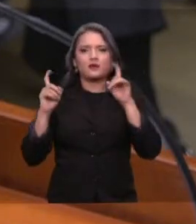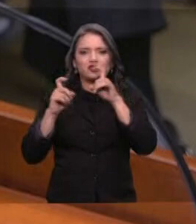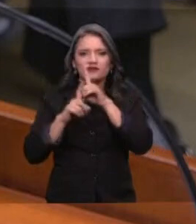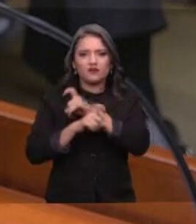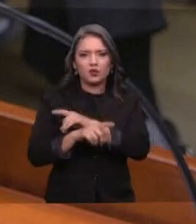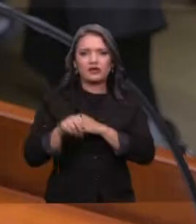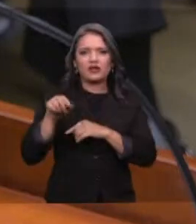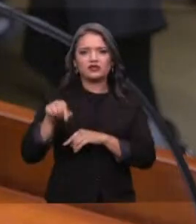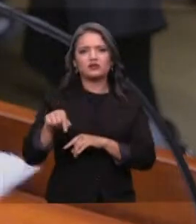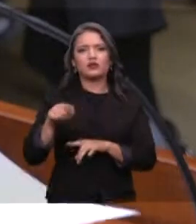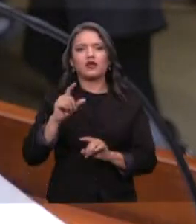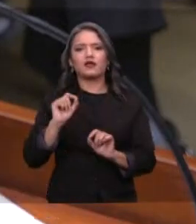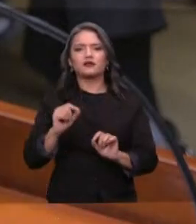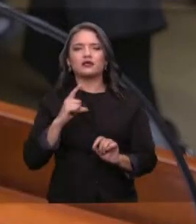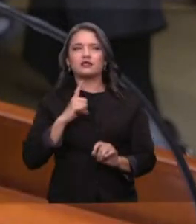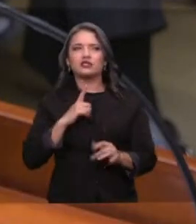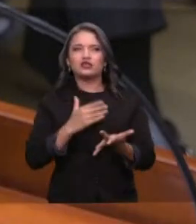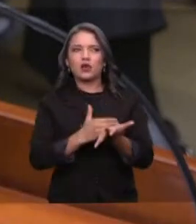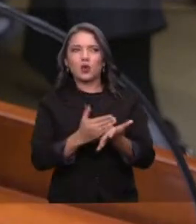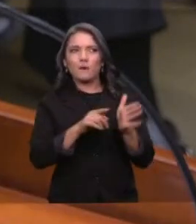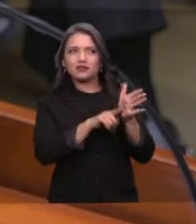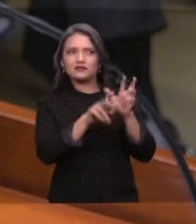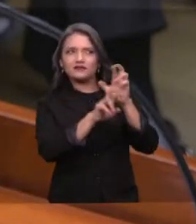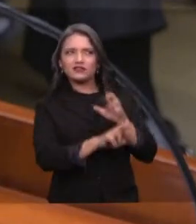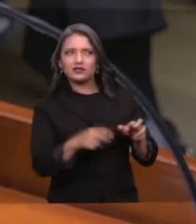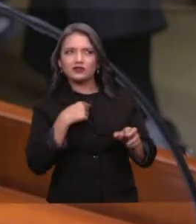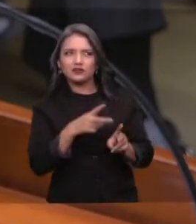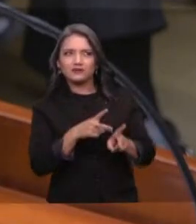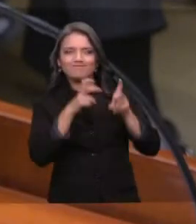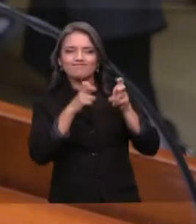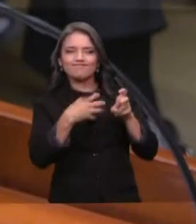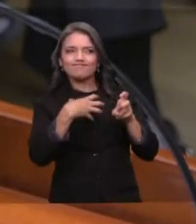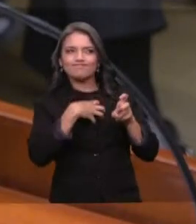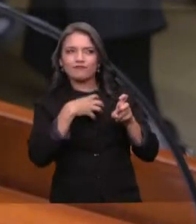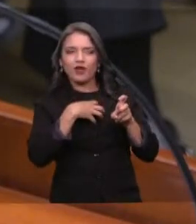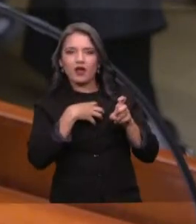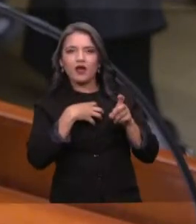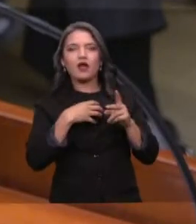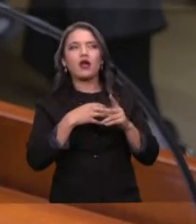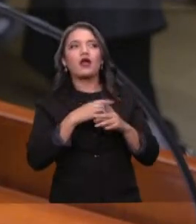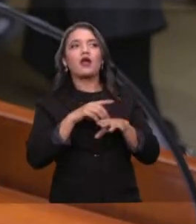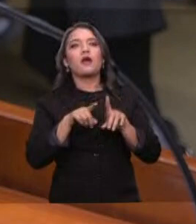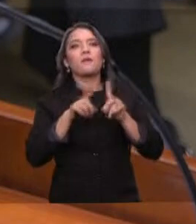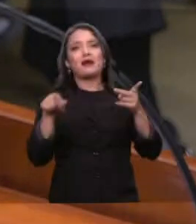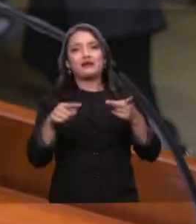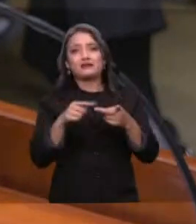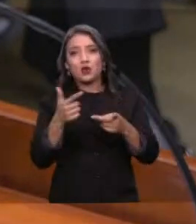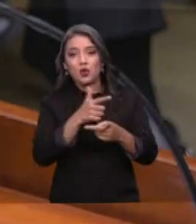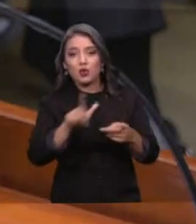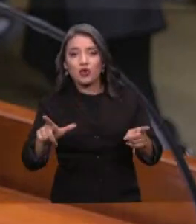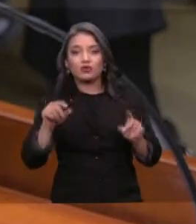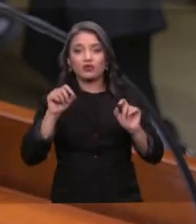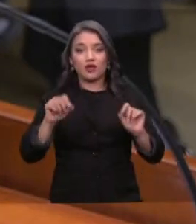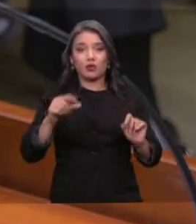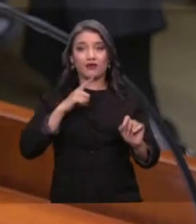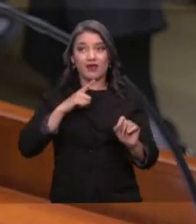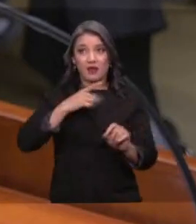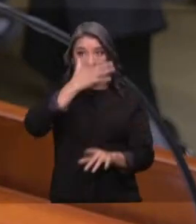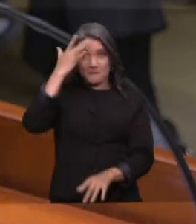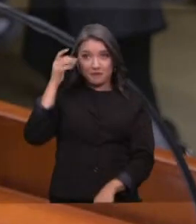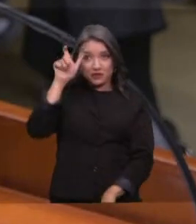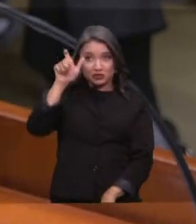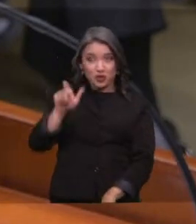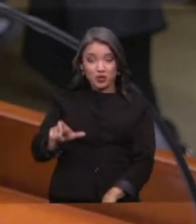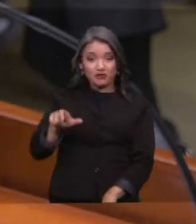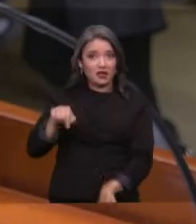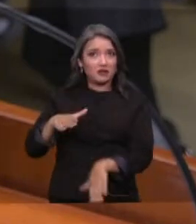natural inerente de se afastar de suas primeiras impressões sobre um fenômeno, e o viés confirmatório, uma tendência humana de selecionar